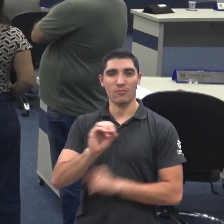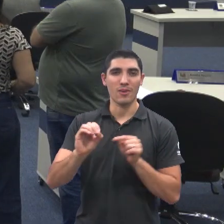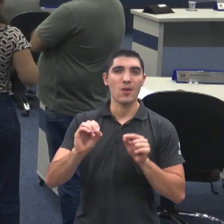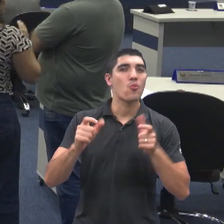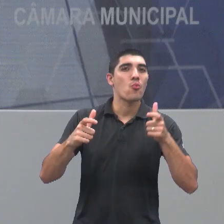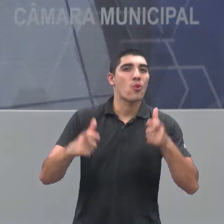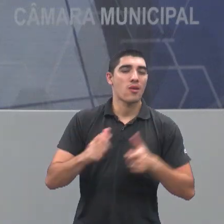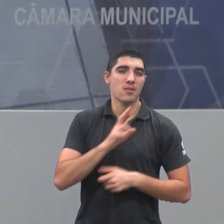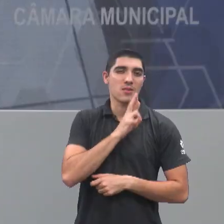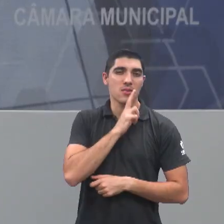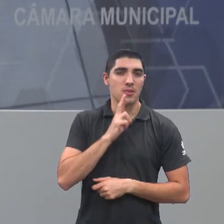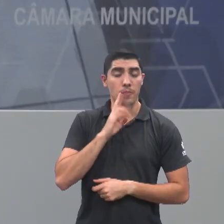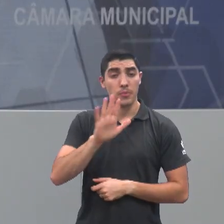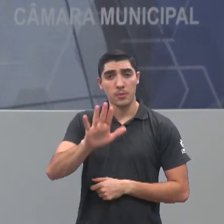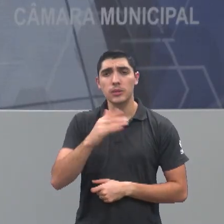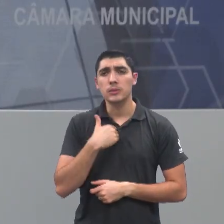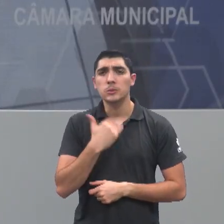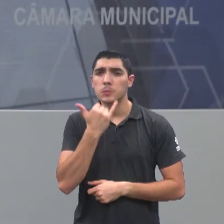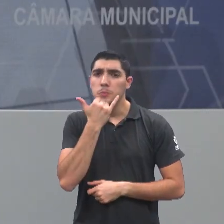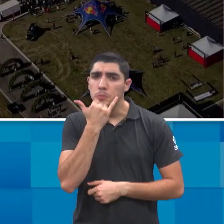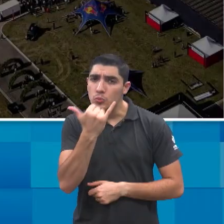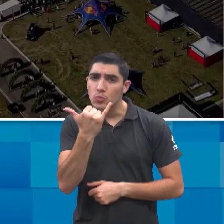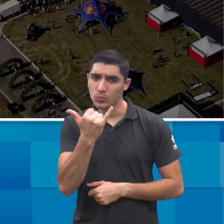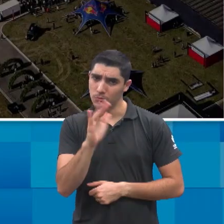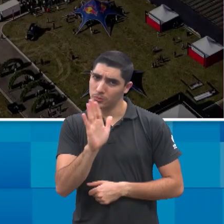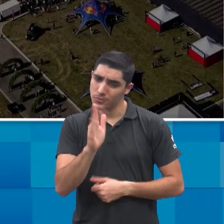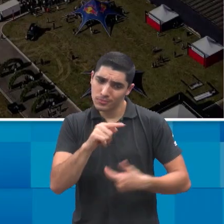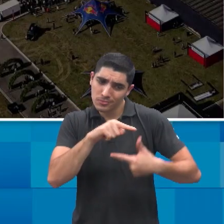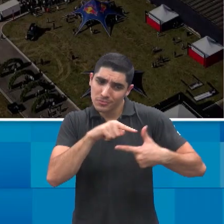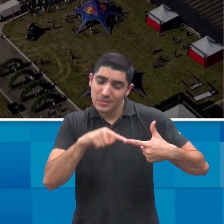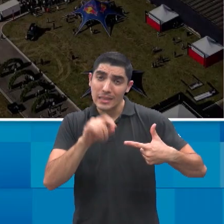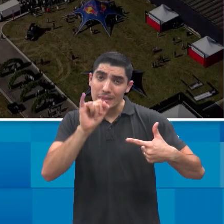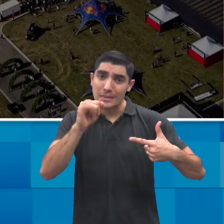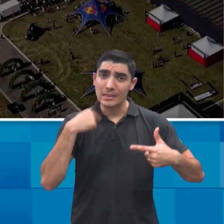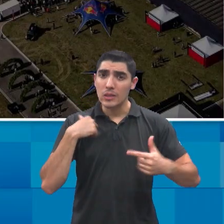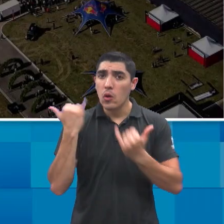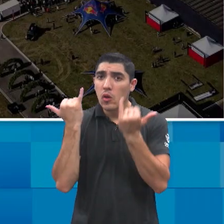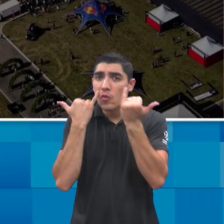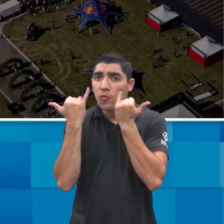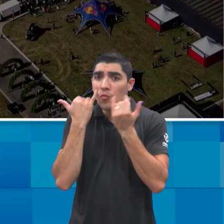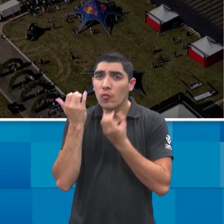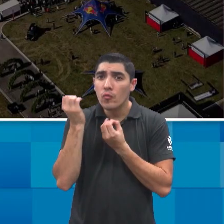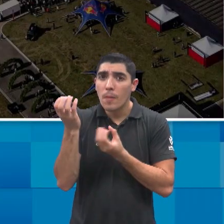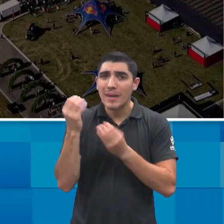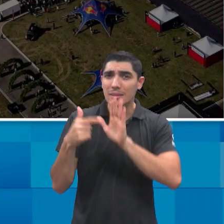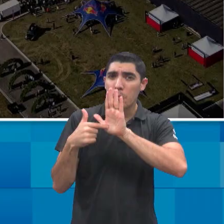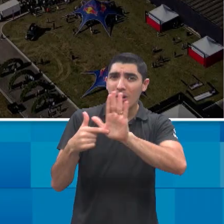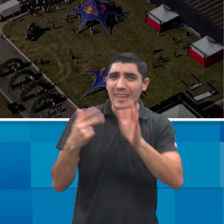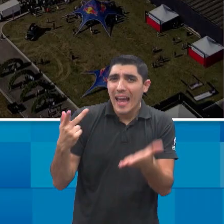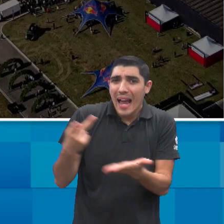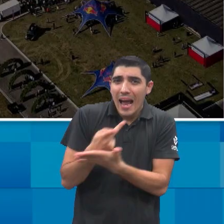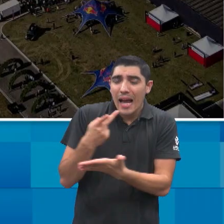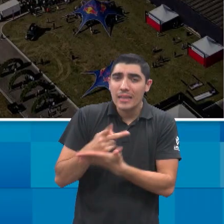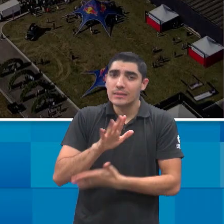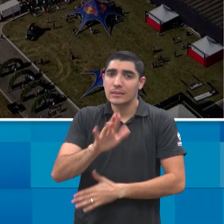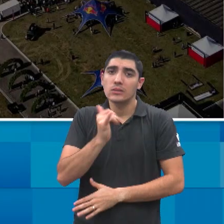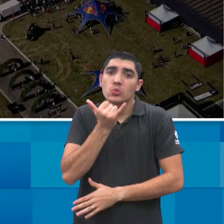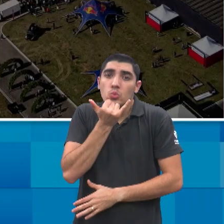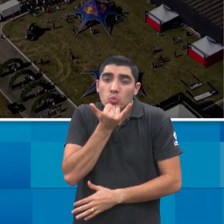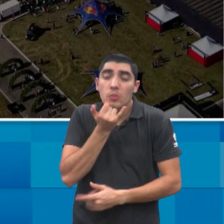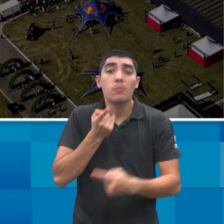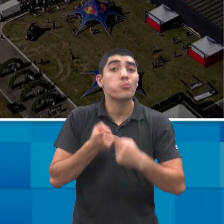desculpas aos empresários se falharem algum dado aqui, porque eu não consegui reunir todas